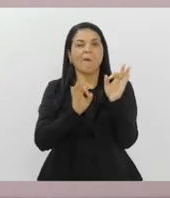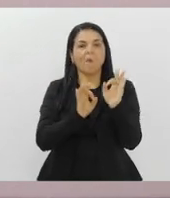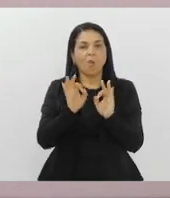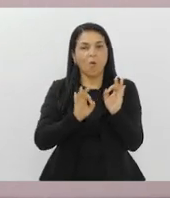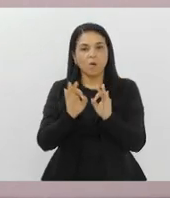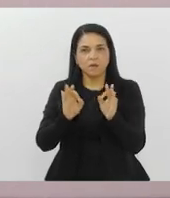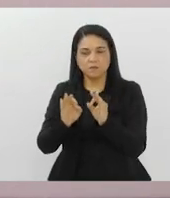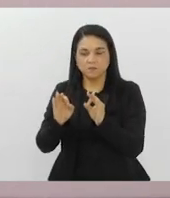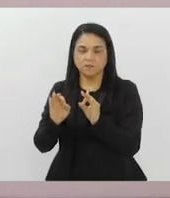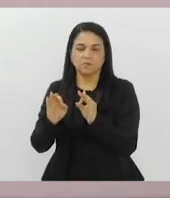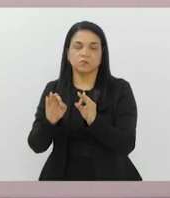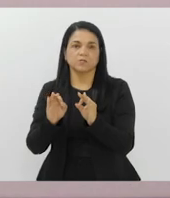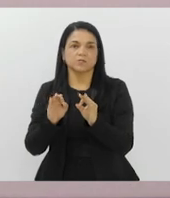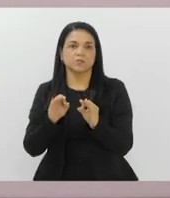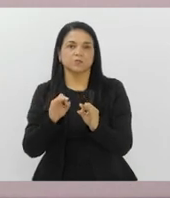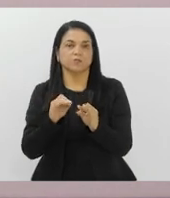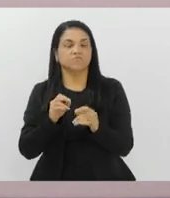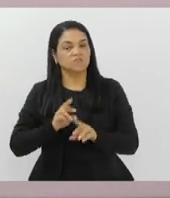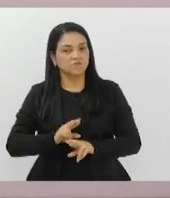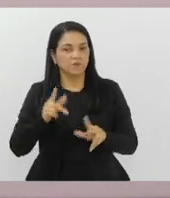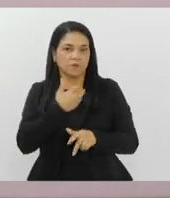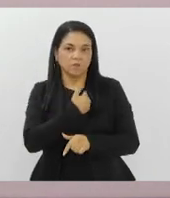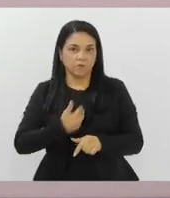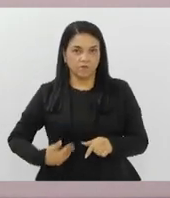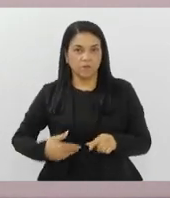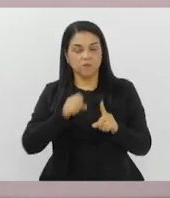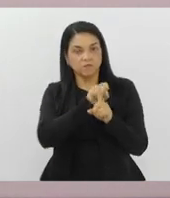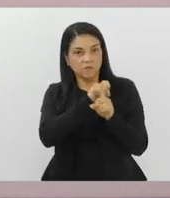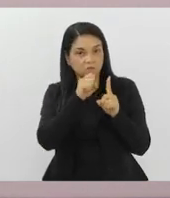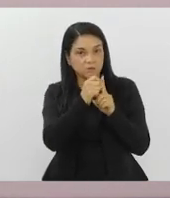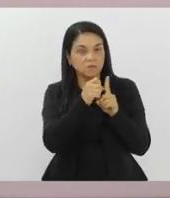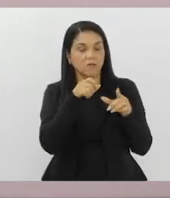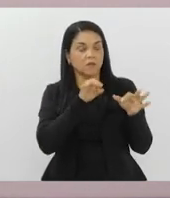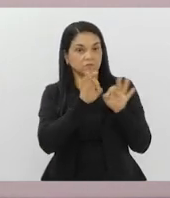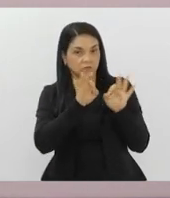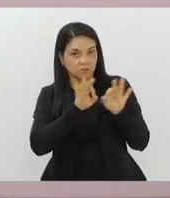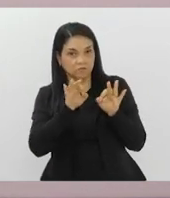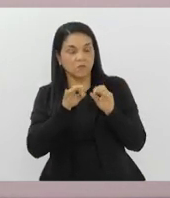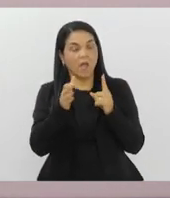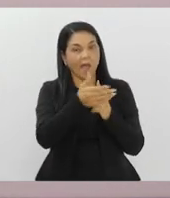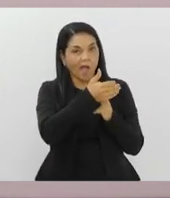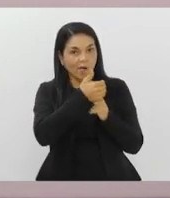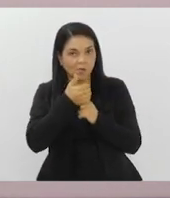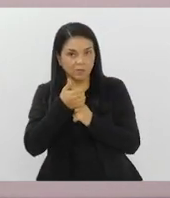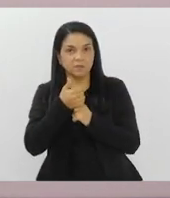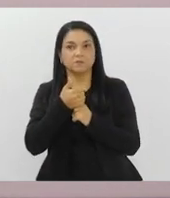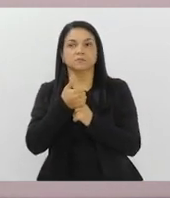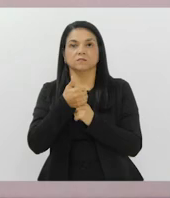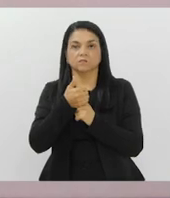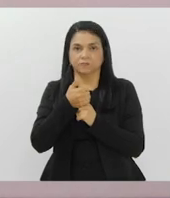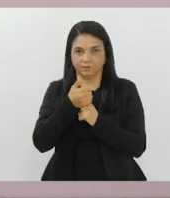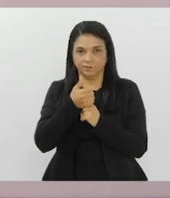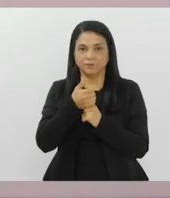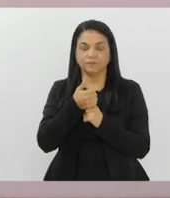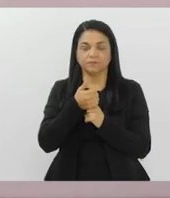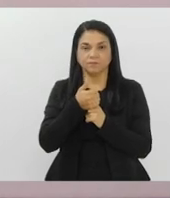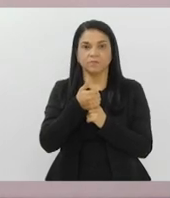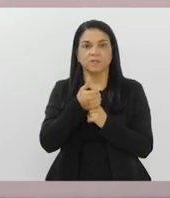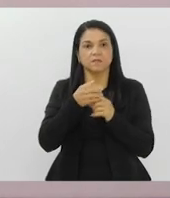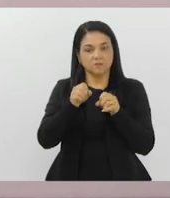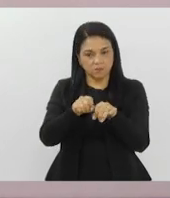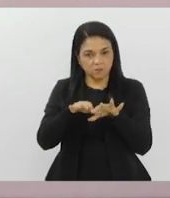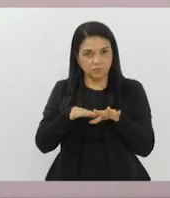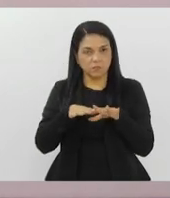não governamentais, as organizações da sociedade civil, sintam-se acolhidas também, né, nessa